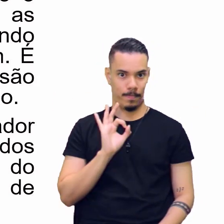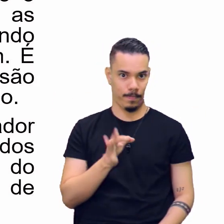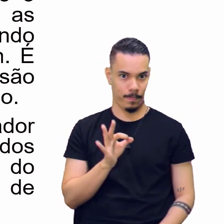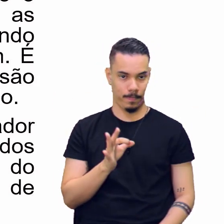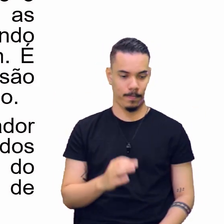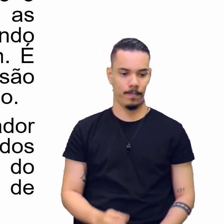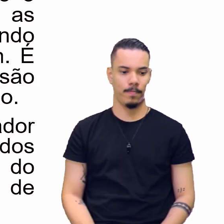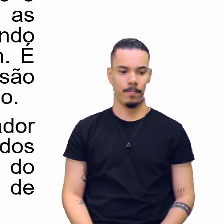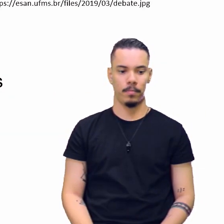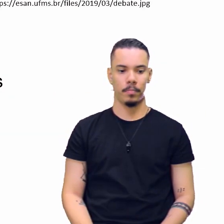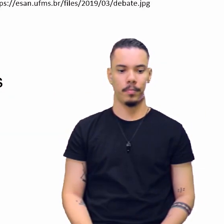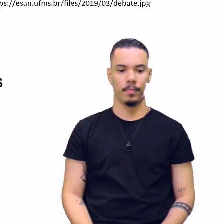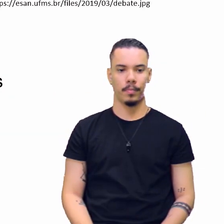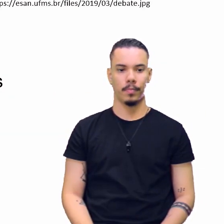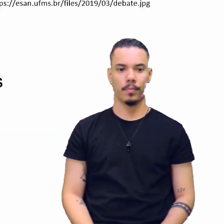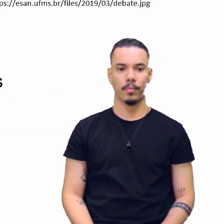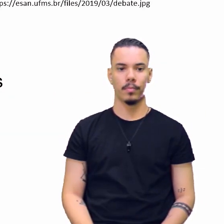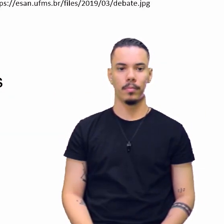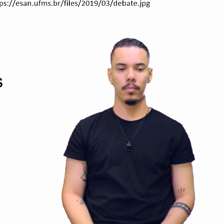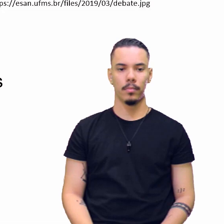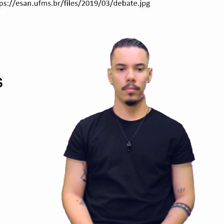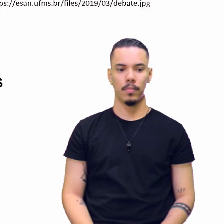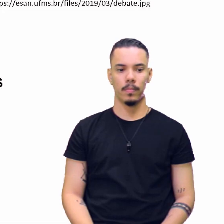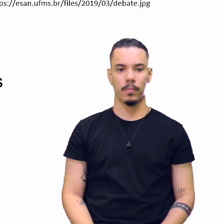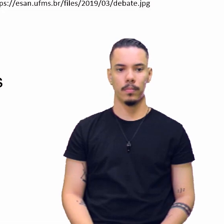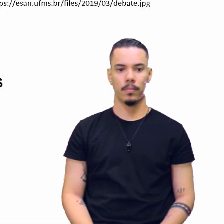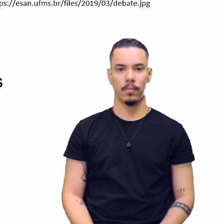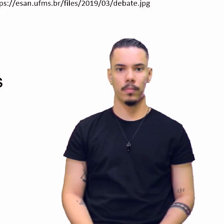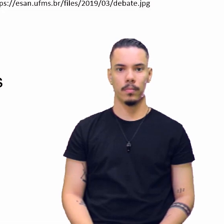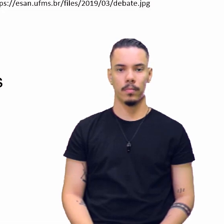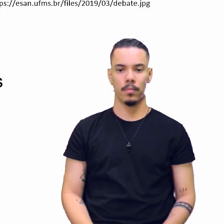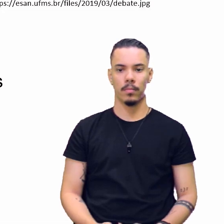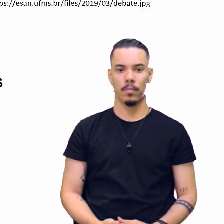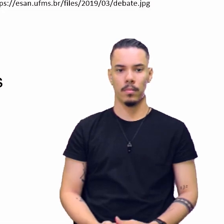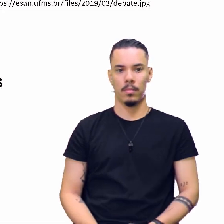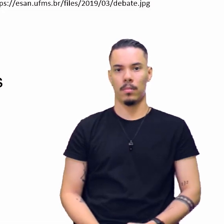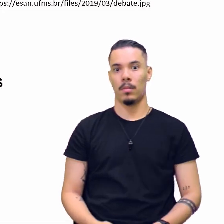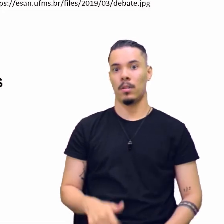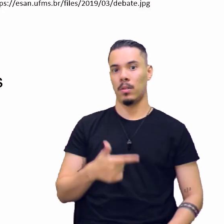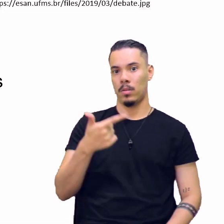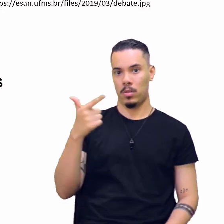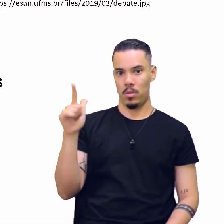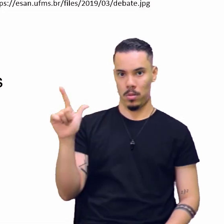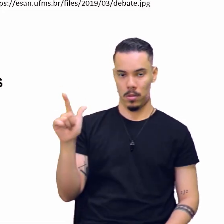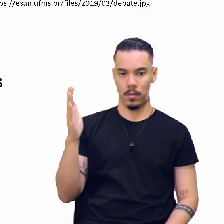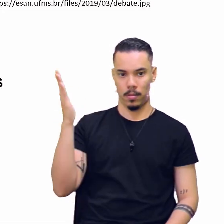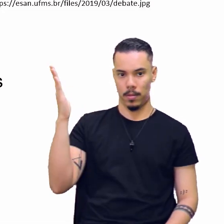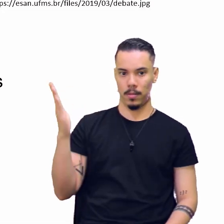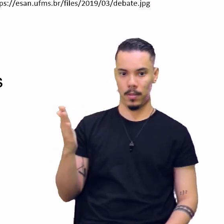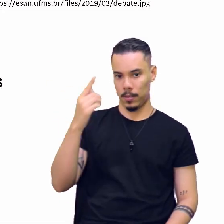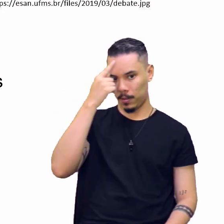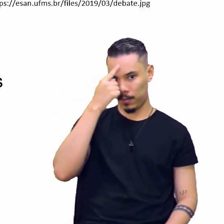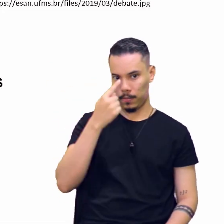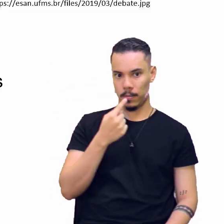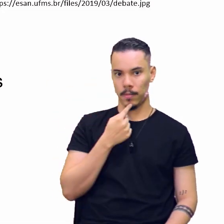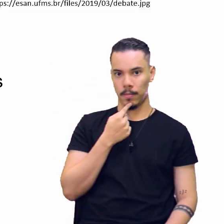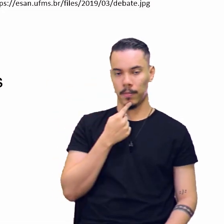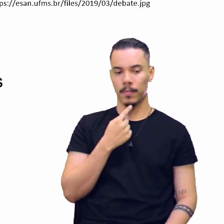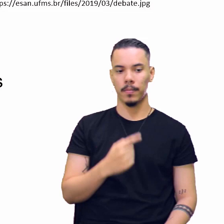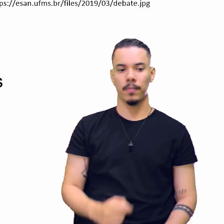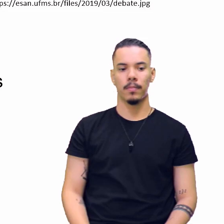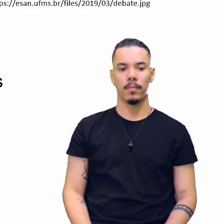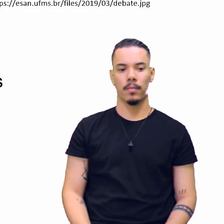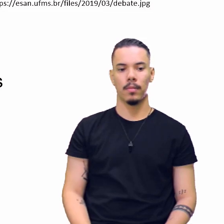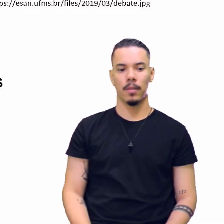bom? Olha aqui outra aqui, ó. Mais a imagem aqui para vocês, né, relacionada a